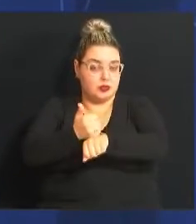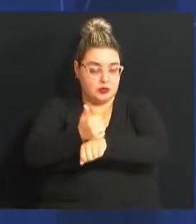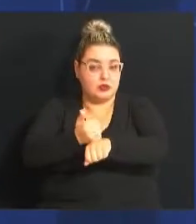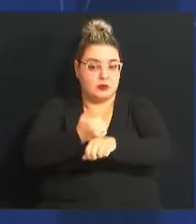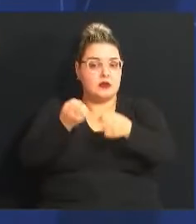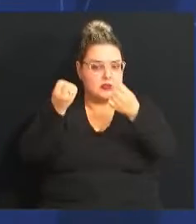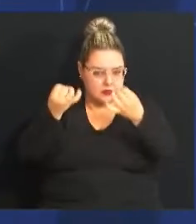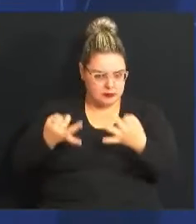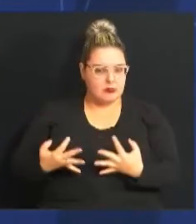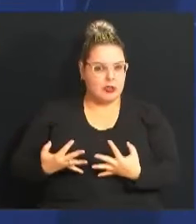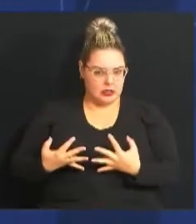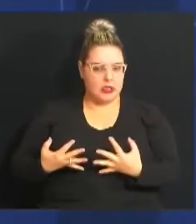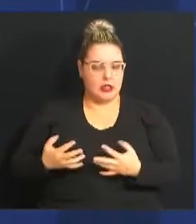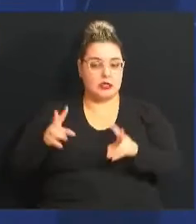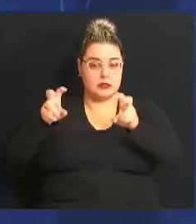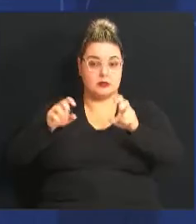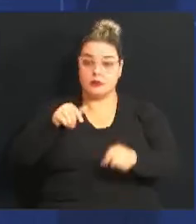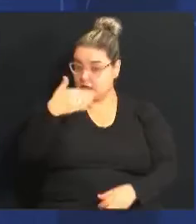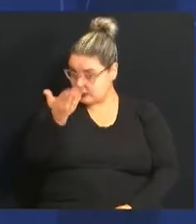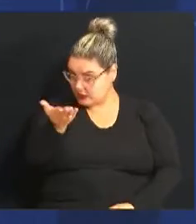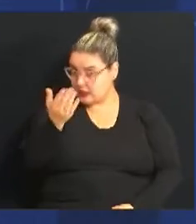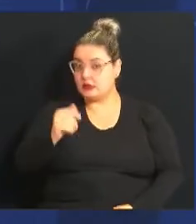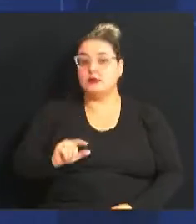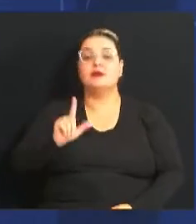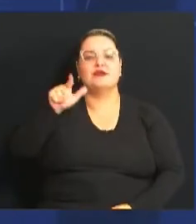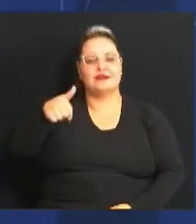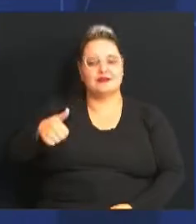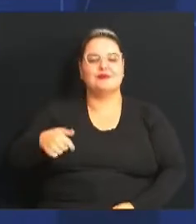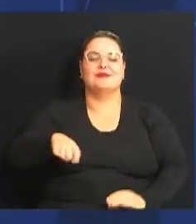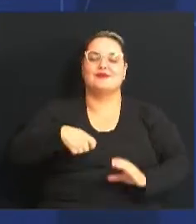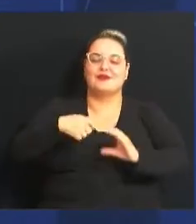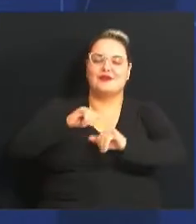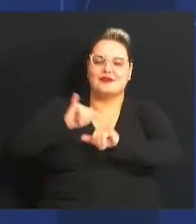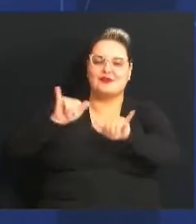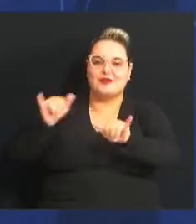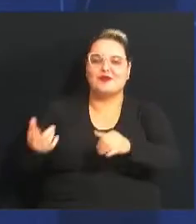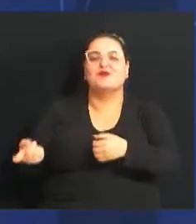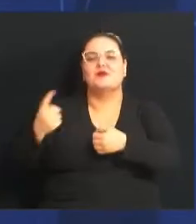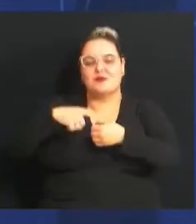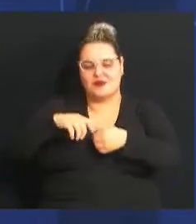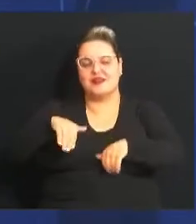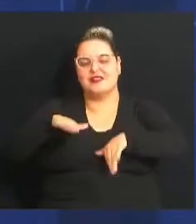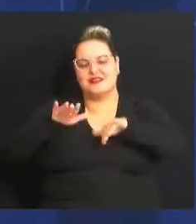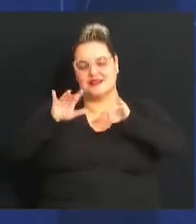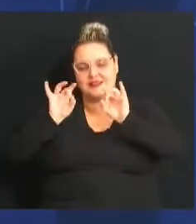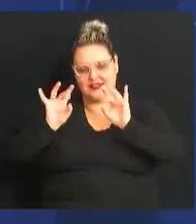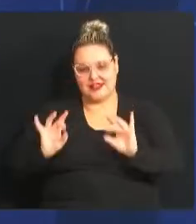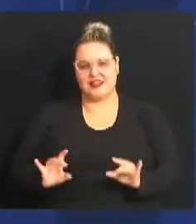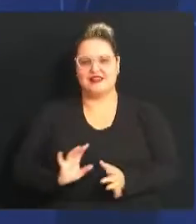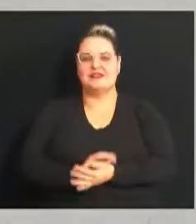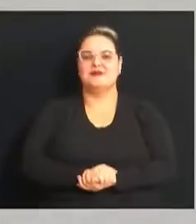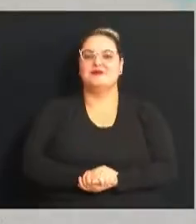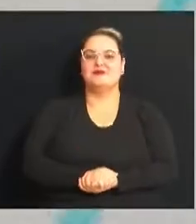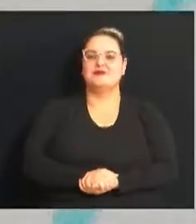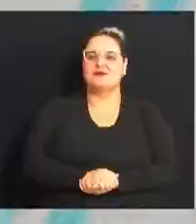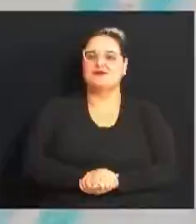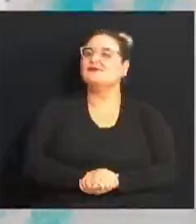esse assunto aí para quem está do outro lado. Depois da vinheta, a gente entra com mais detalhes.